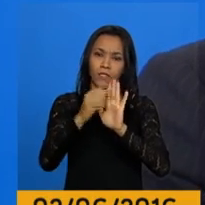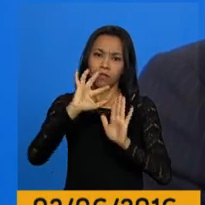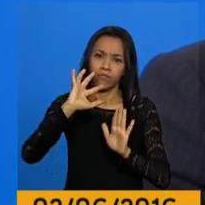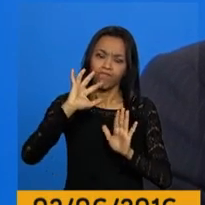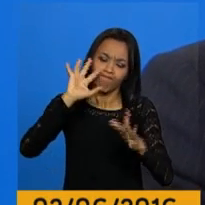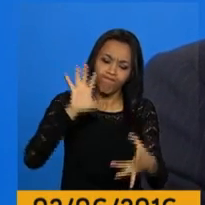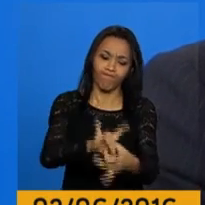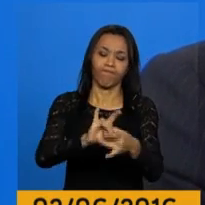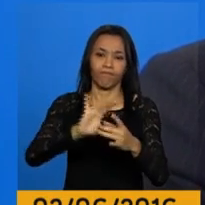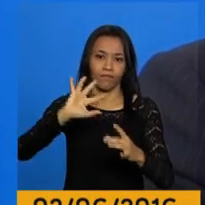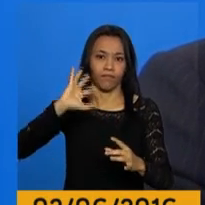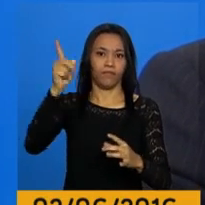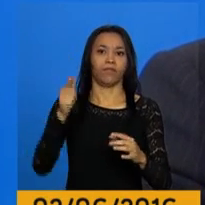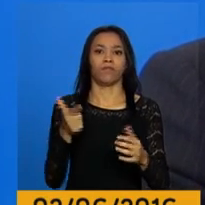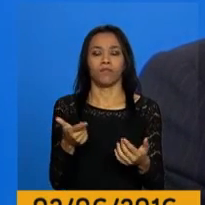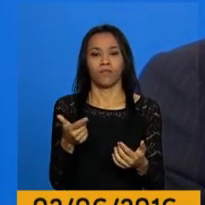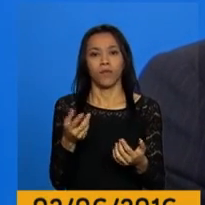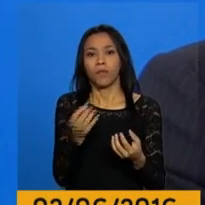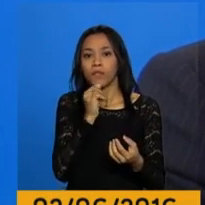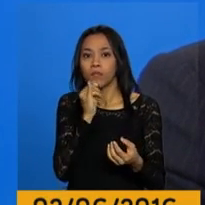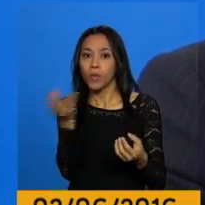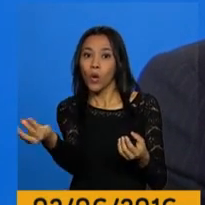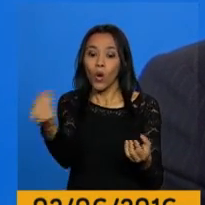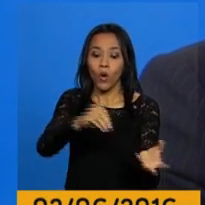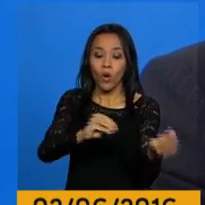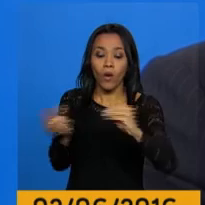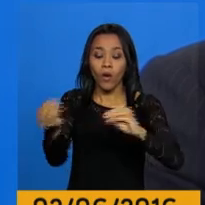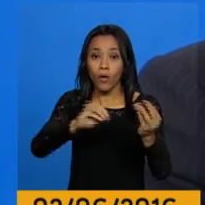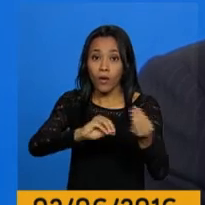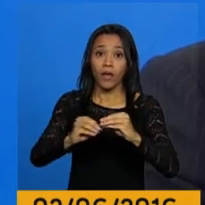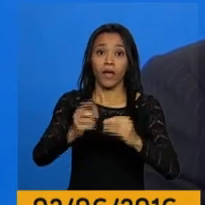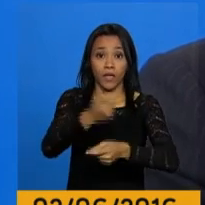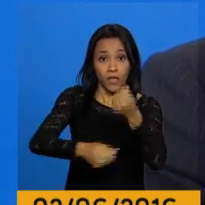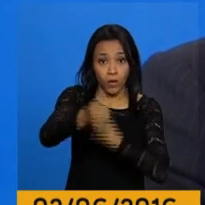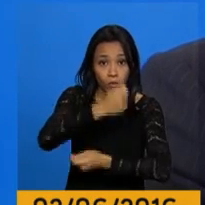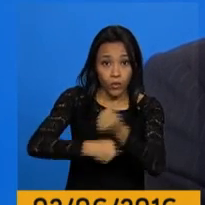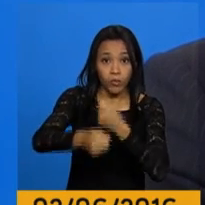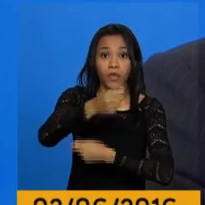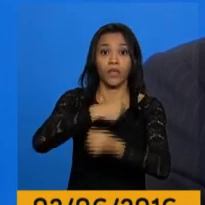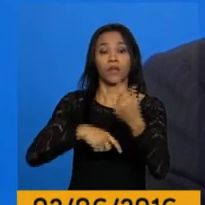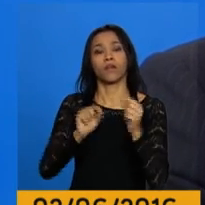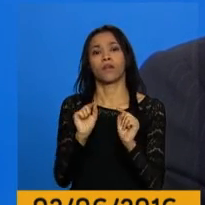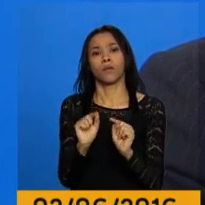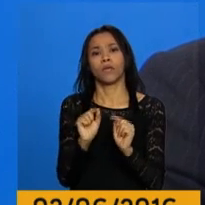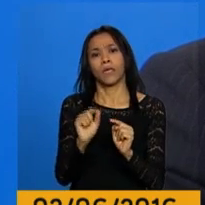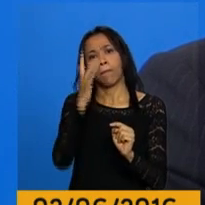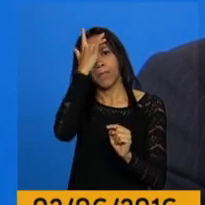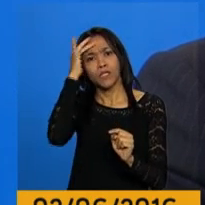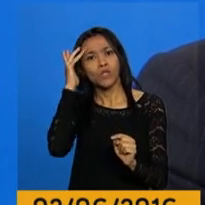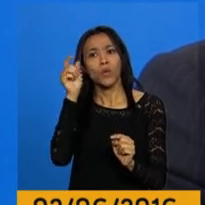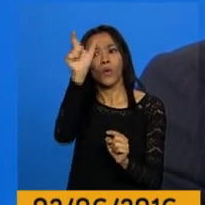objetivo reincorporar na economia geradora de empregos e investimentos entidades, pessoas